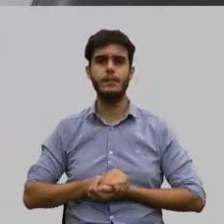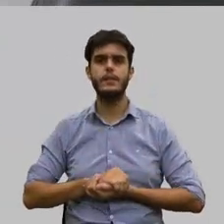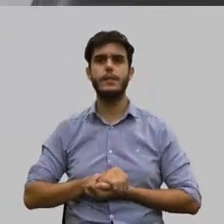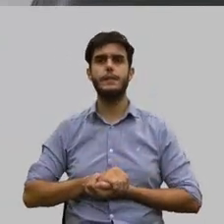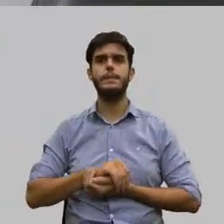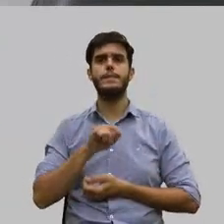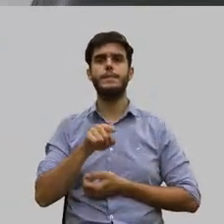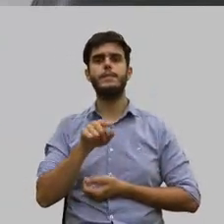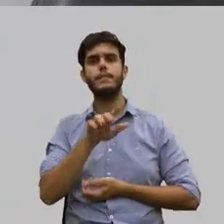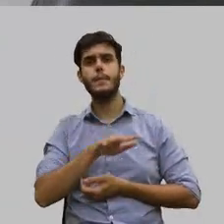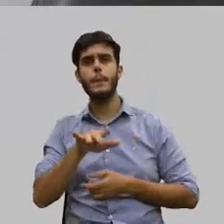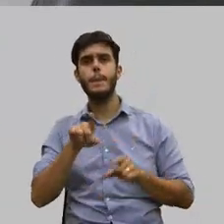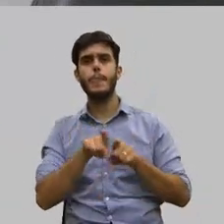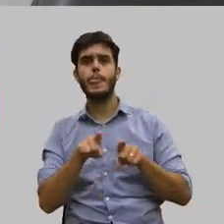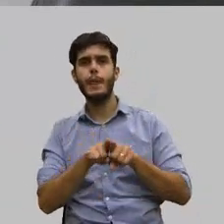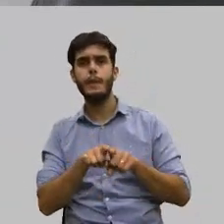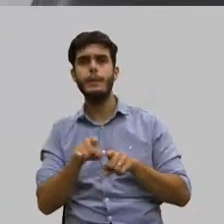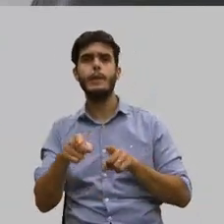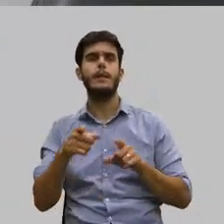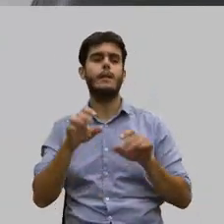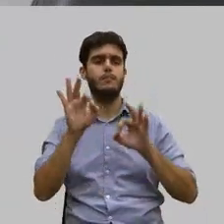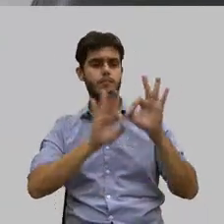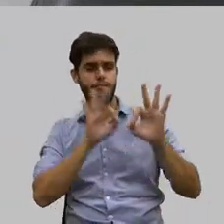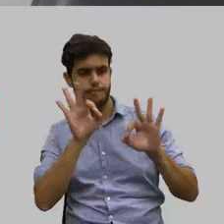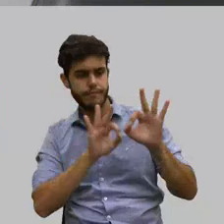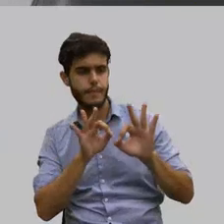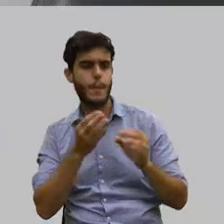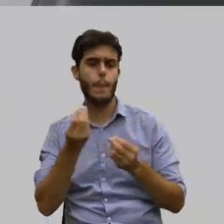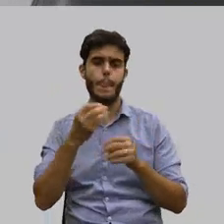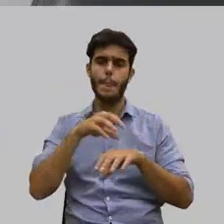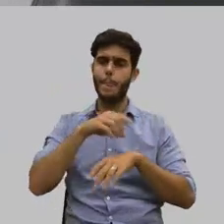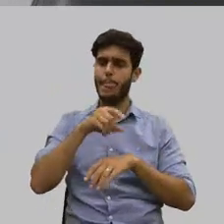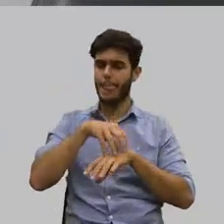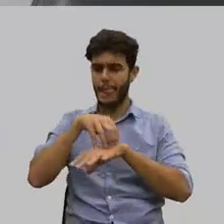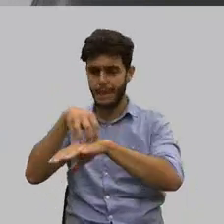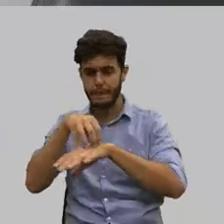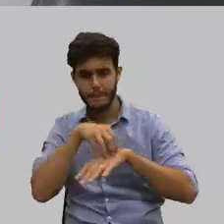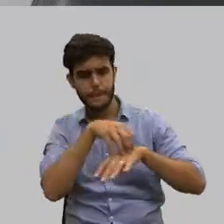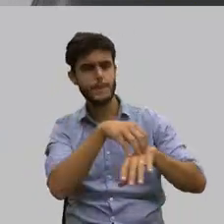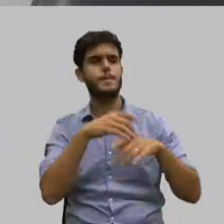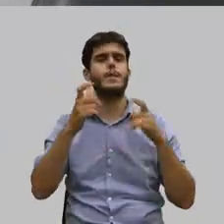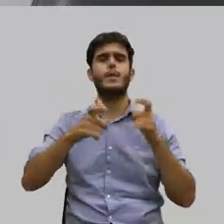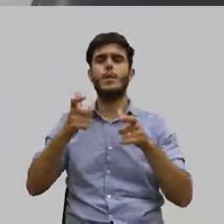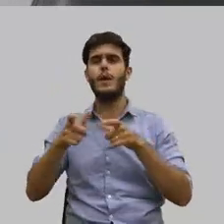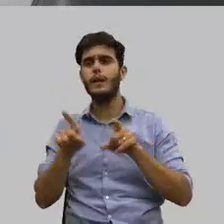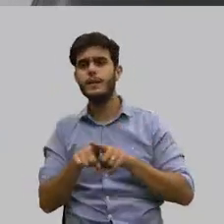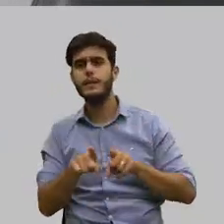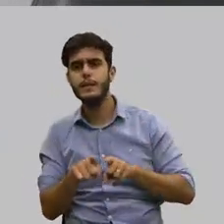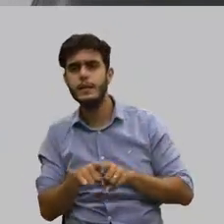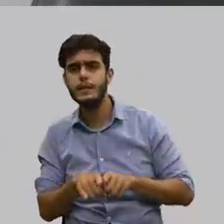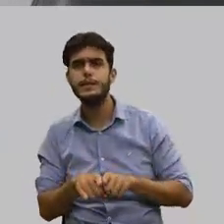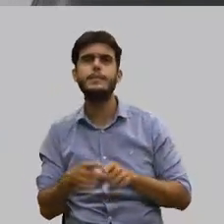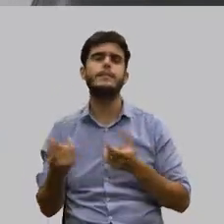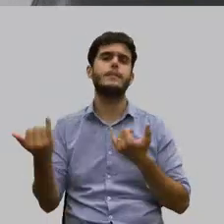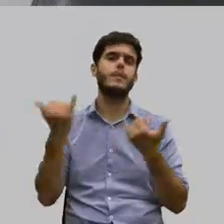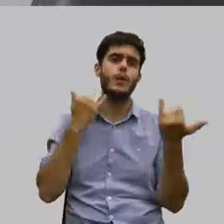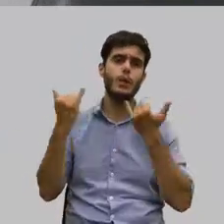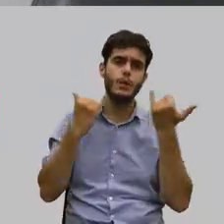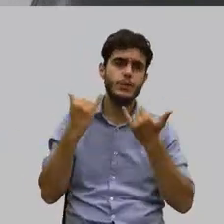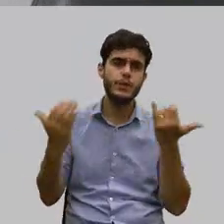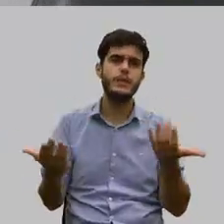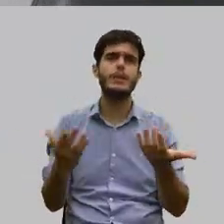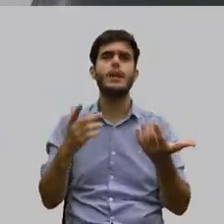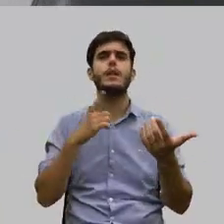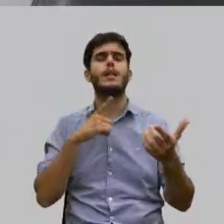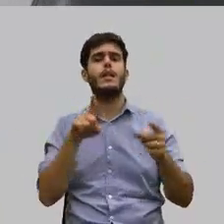coisa Às vezes de logística F até difícil de deslocamento de muitas horas a gente ouve a notícia eu tivemos